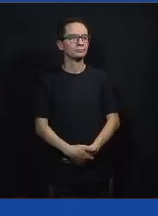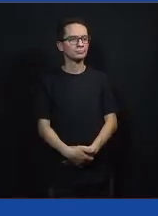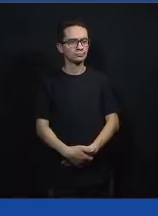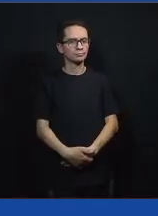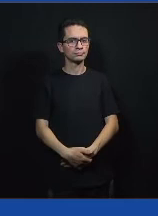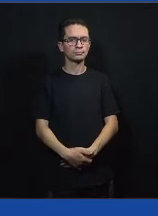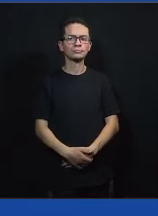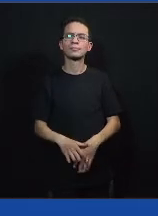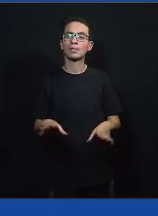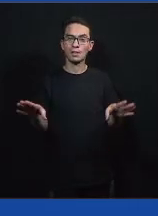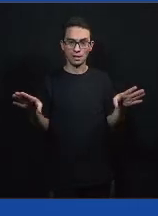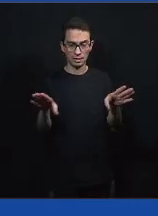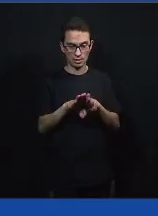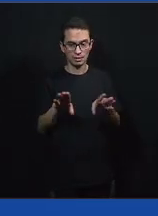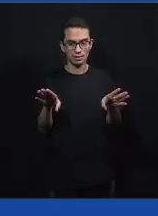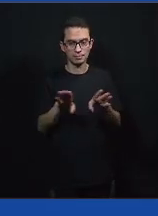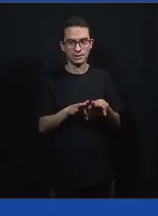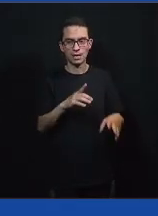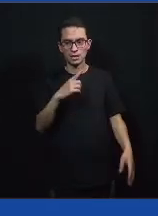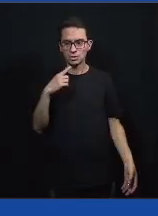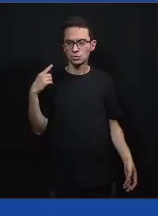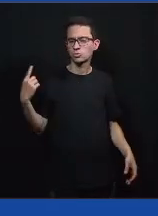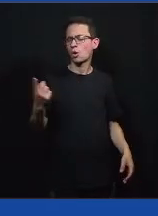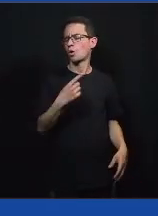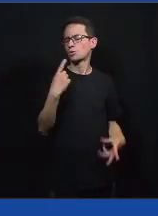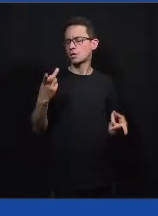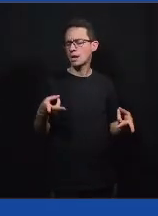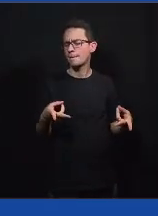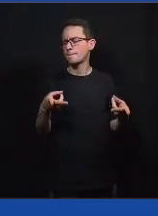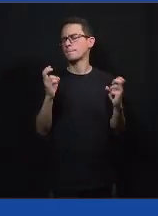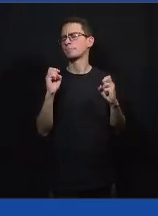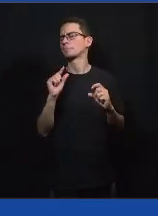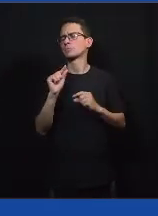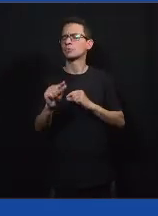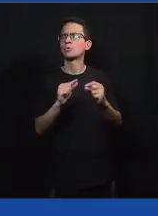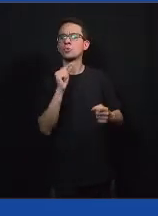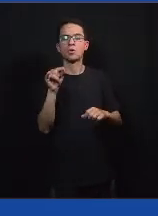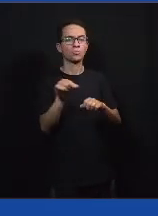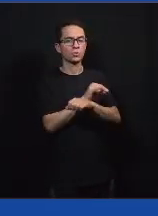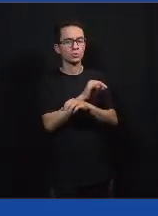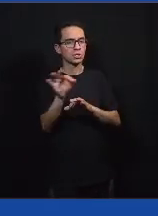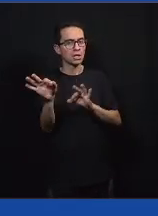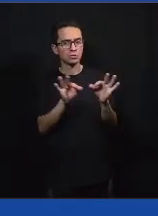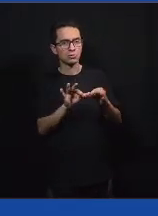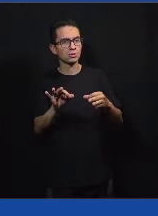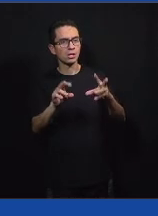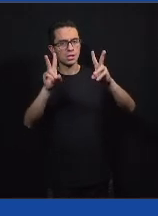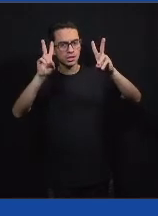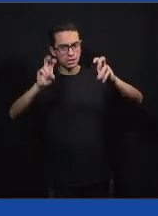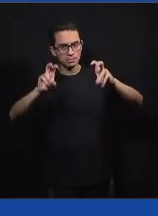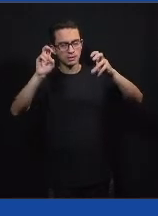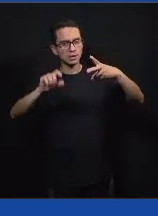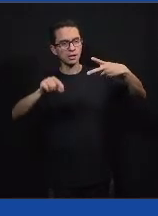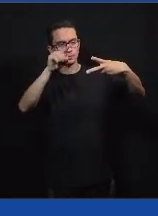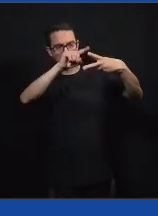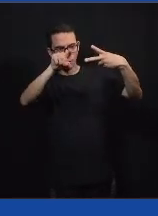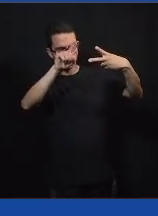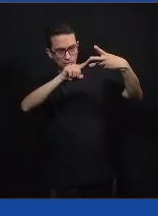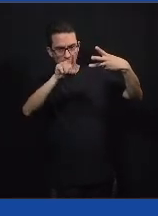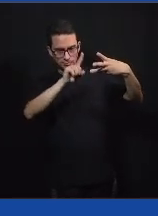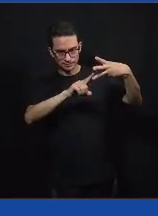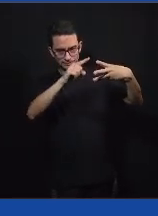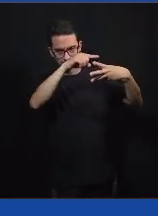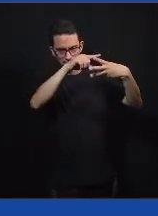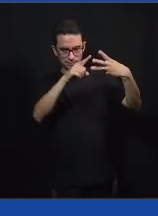e é com isso a gente conseguiu observar indicadores no projeto né nesses três temas de participação política cultura